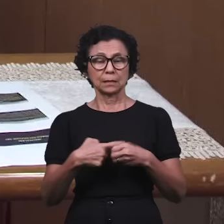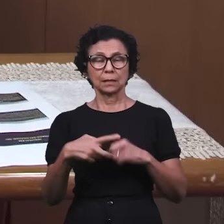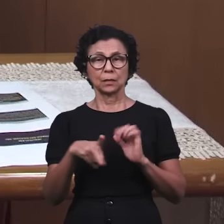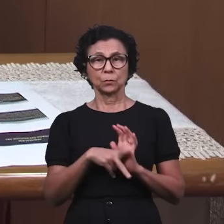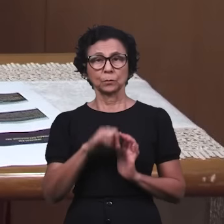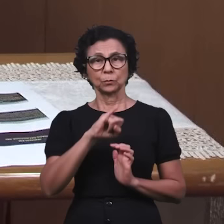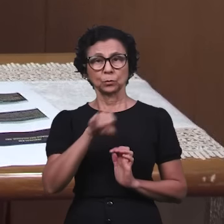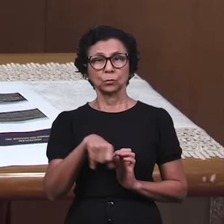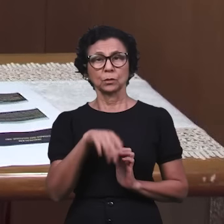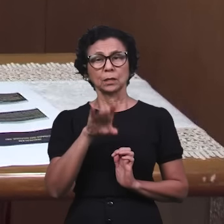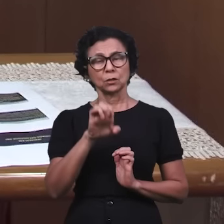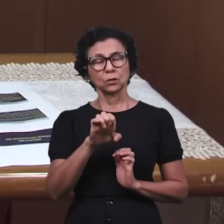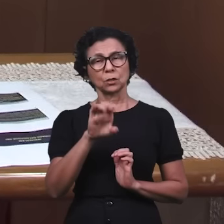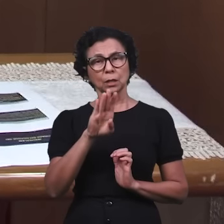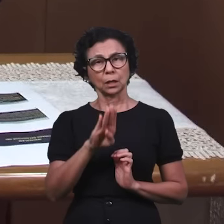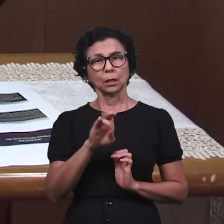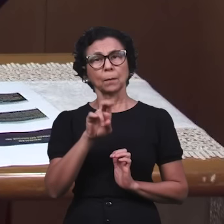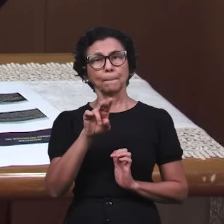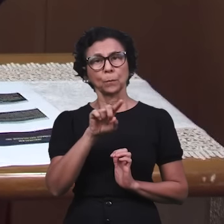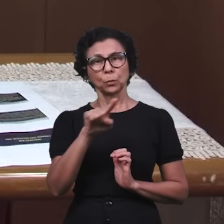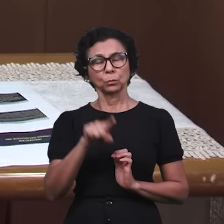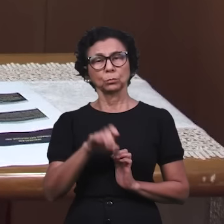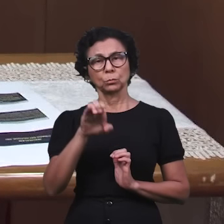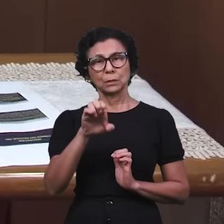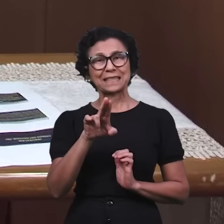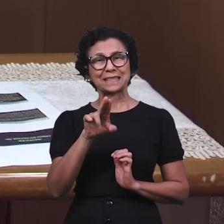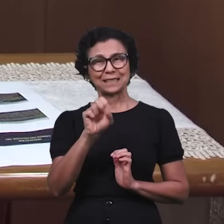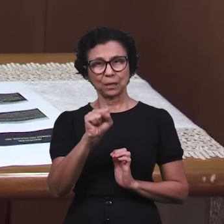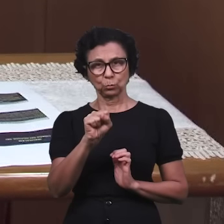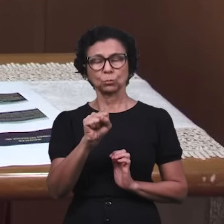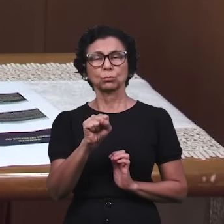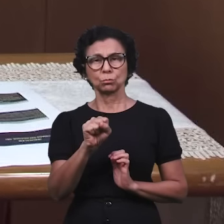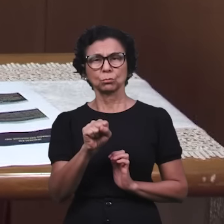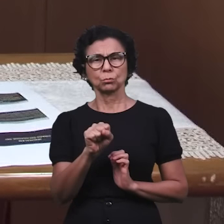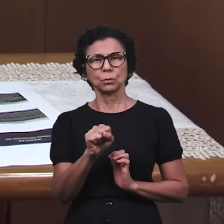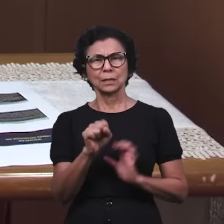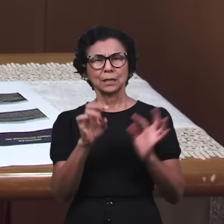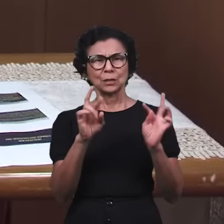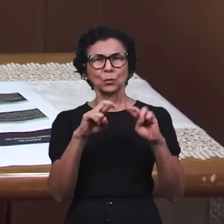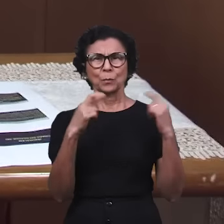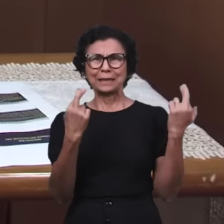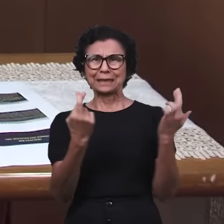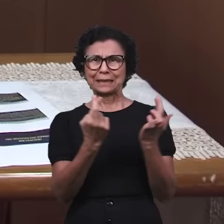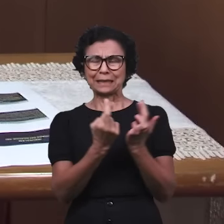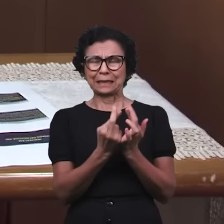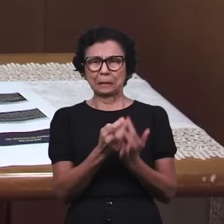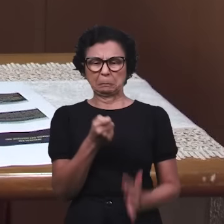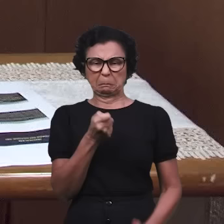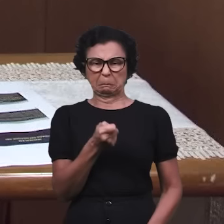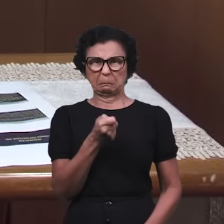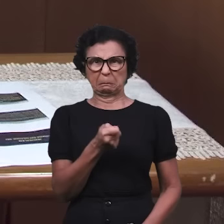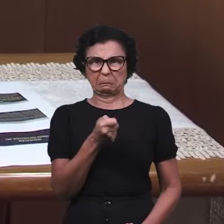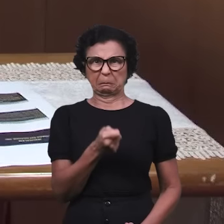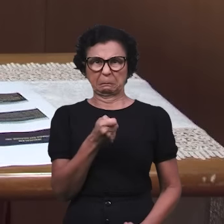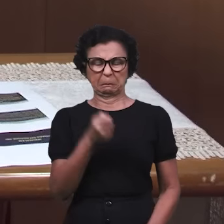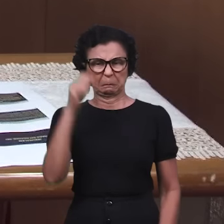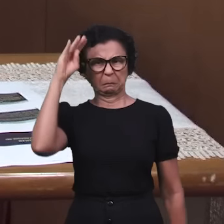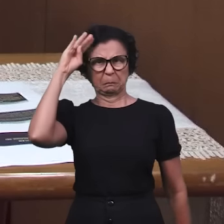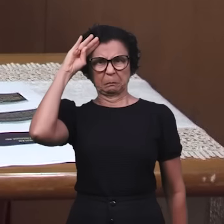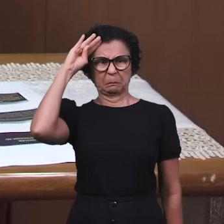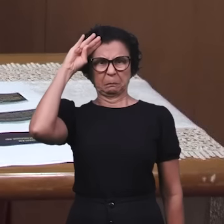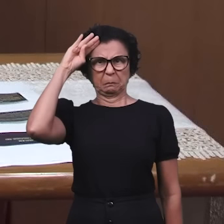Essa cidade dos jebuseus era de uma tribo cananeia muito vigorosa,